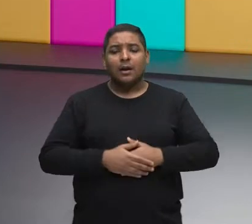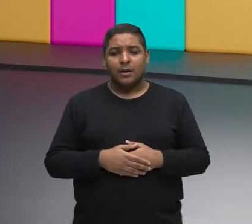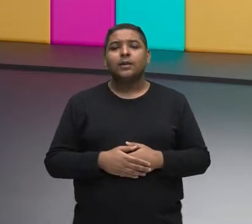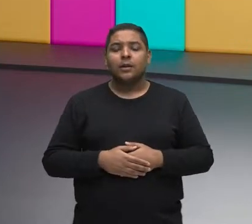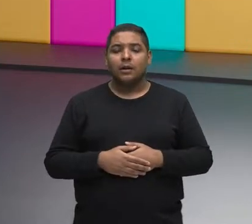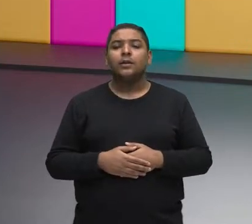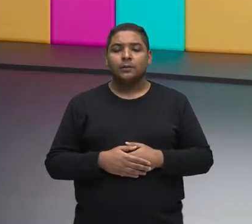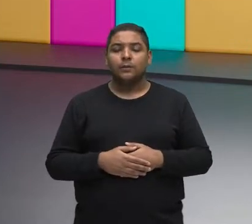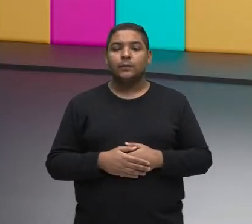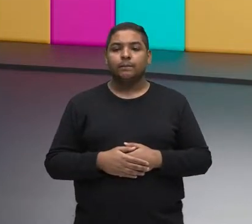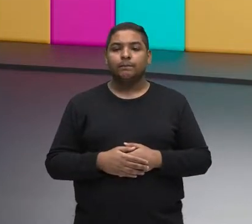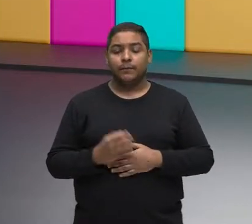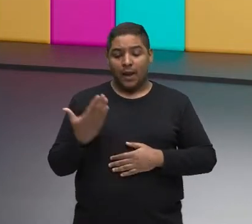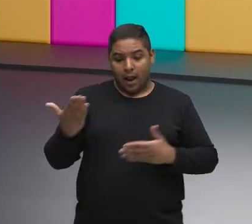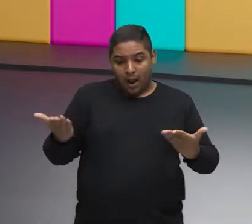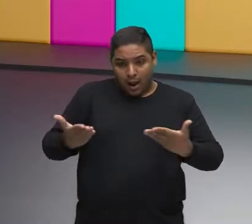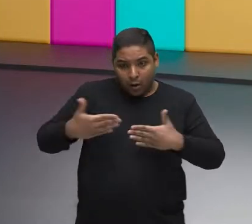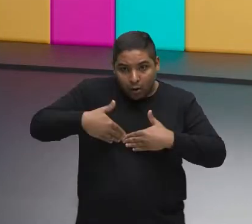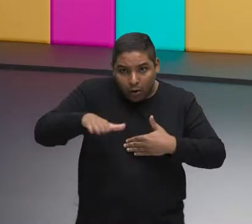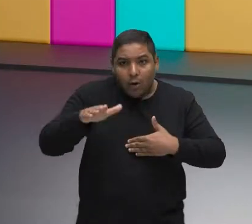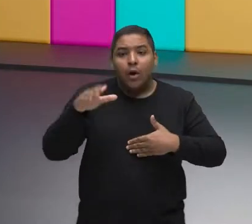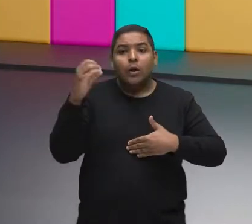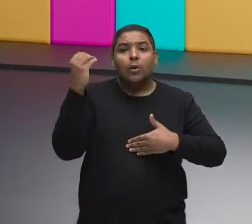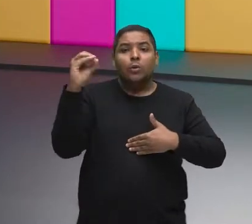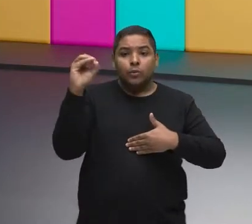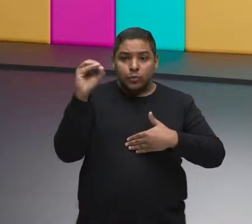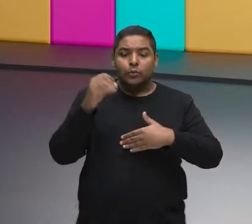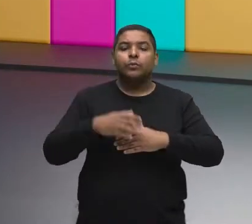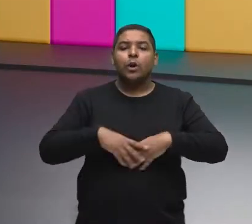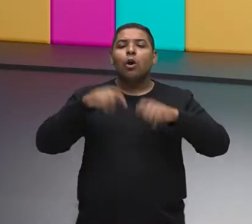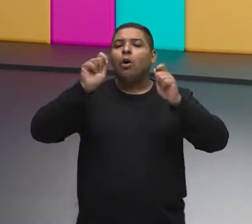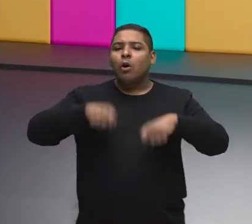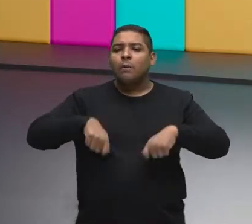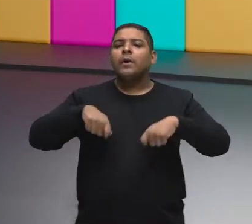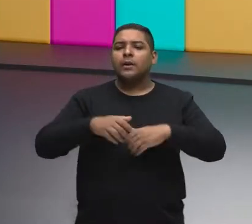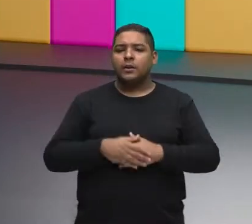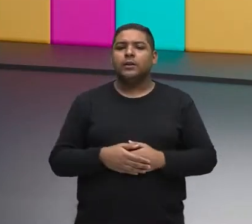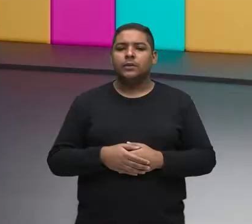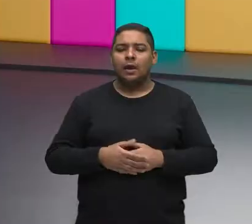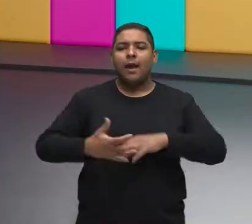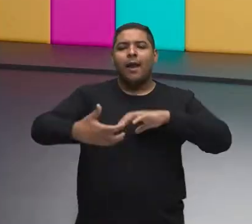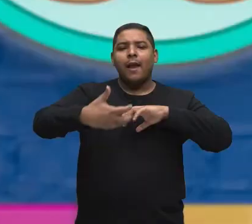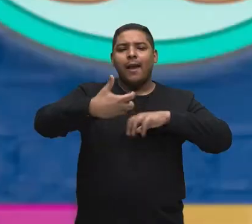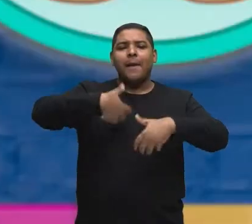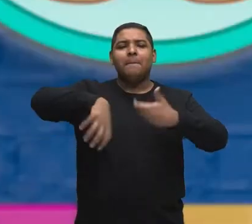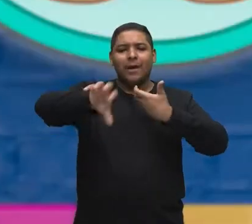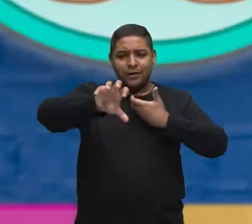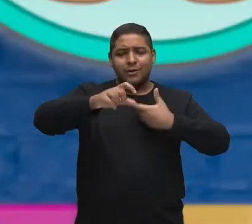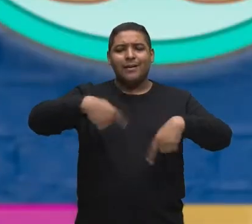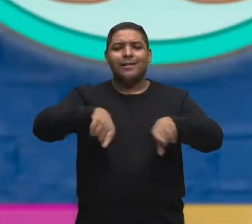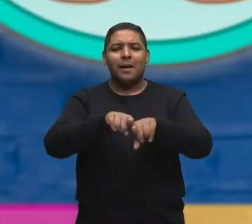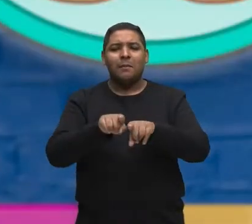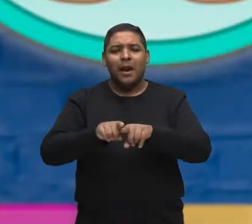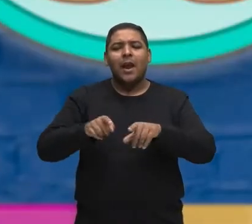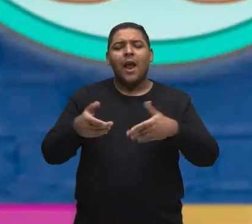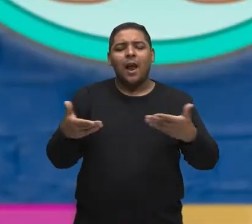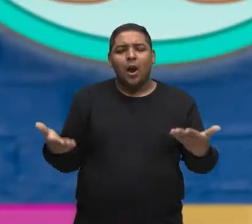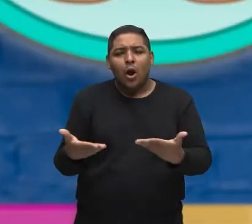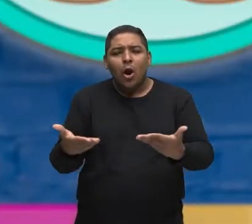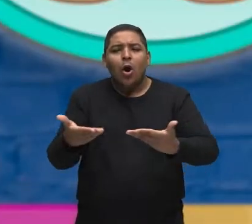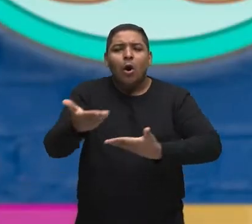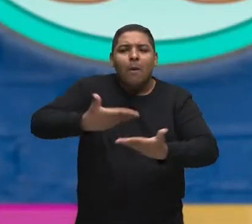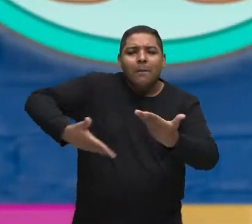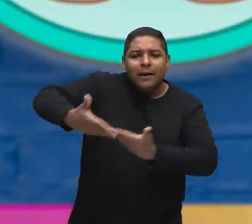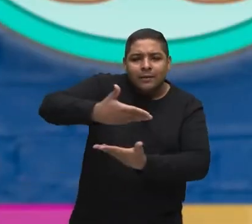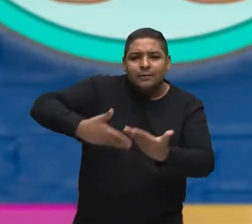mês de outubro falando sobre as competências psicossocial, empatia e cooperação. E você que nos